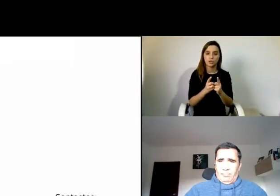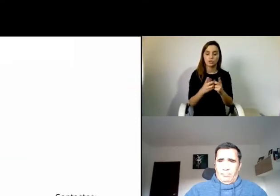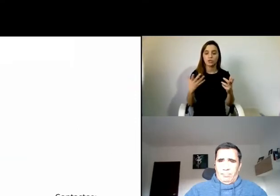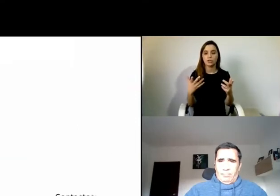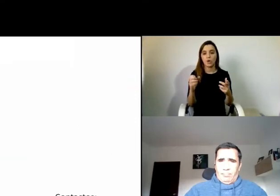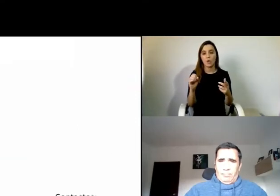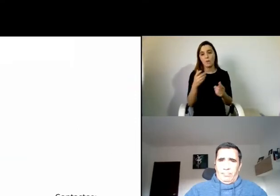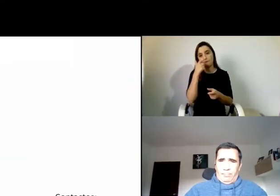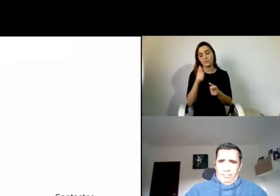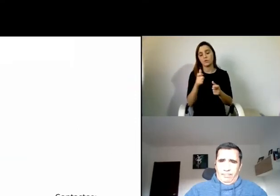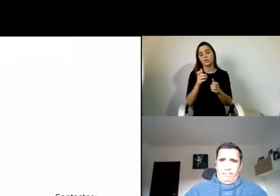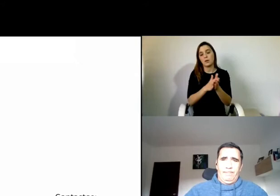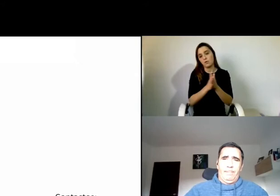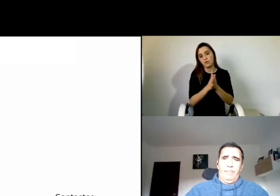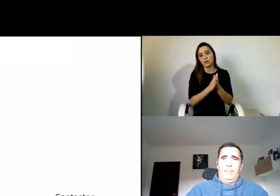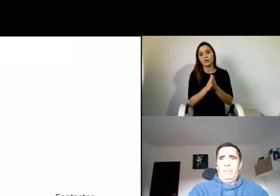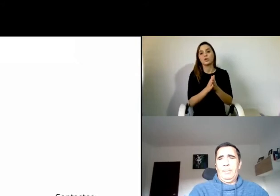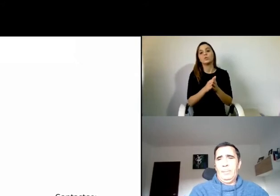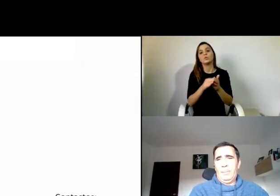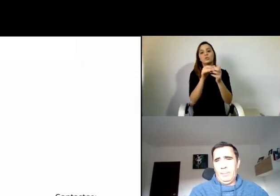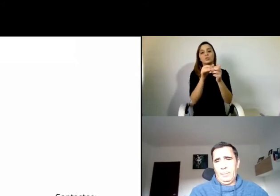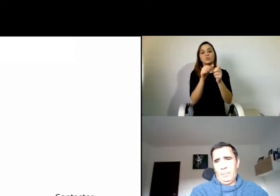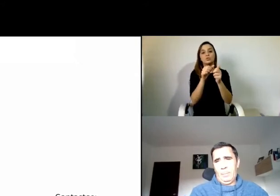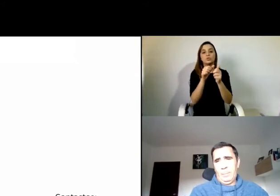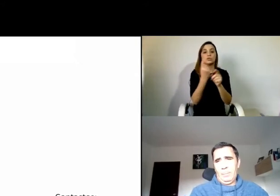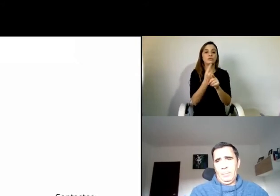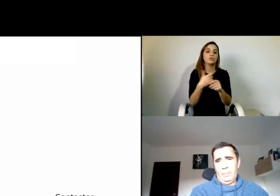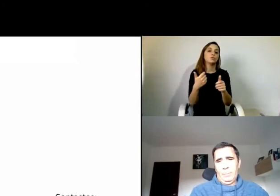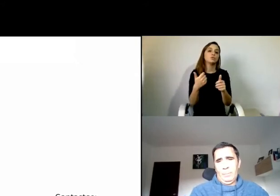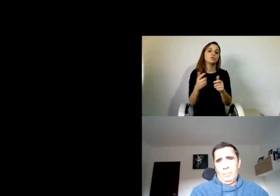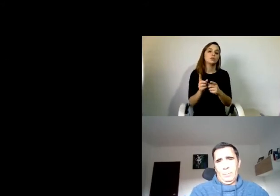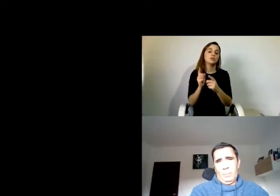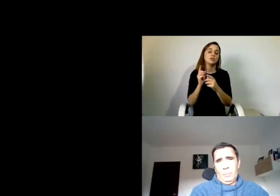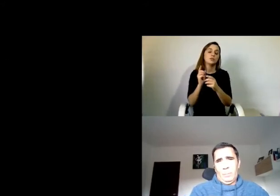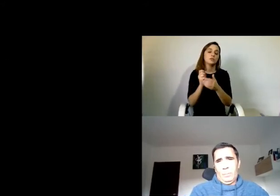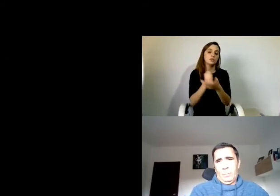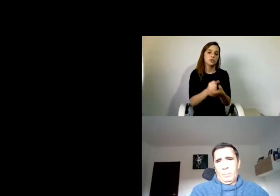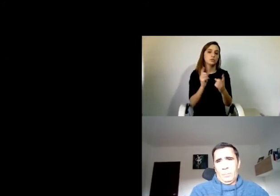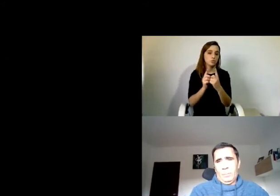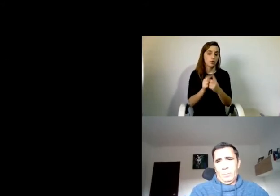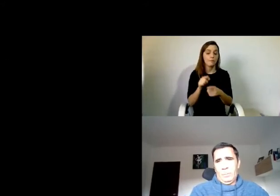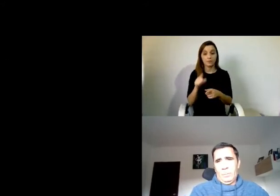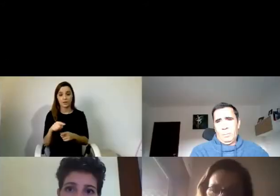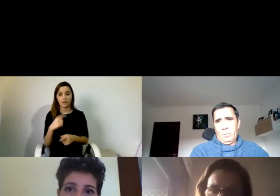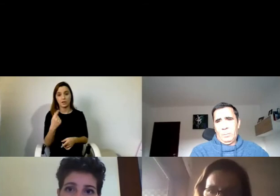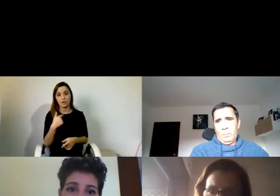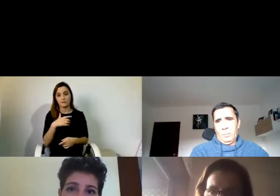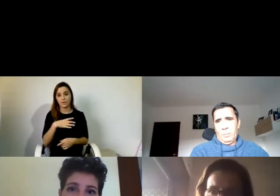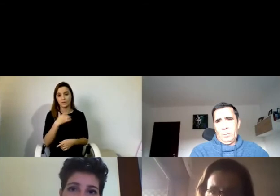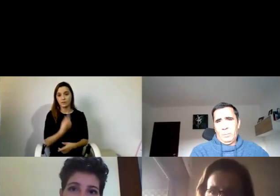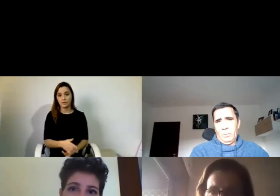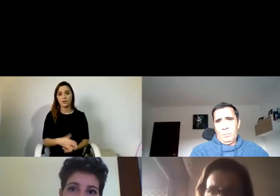de assistência pessoal. Isto é aquilo que nós tínhamos para dizer, vou interromper aqui